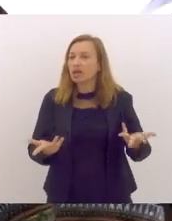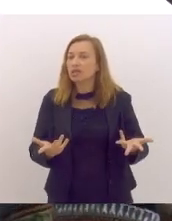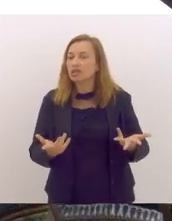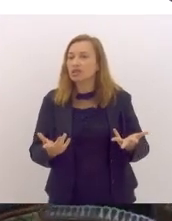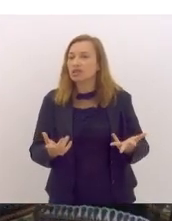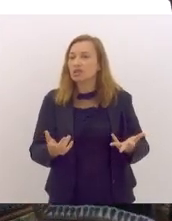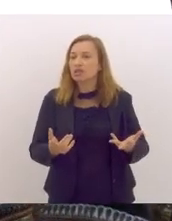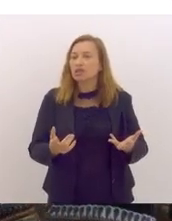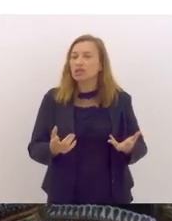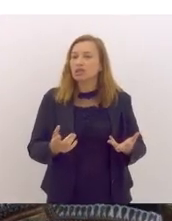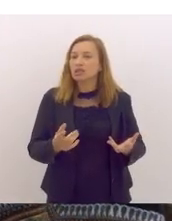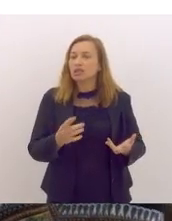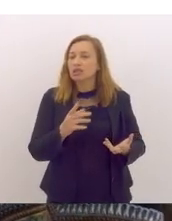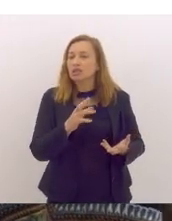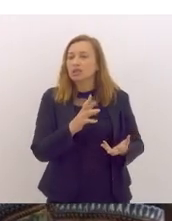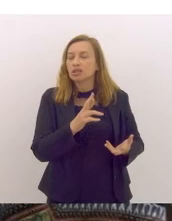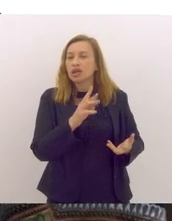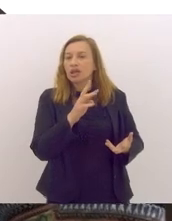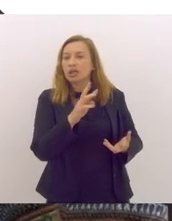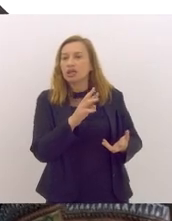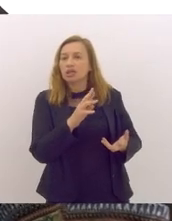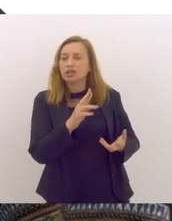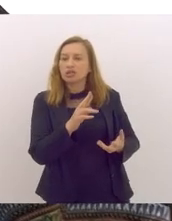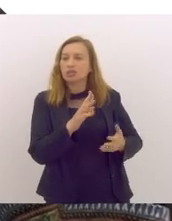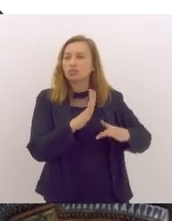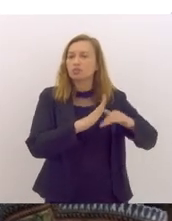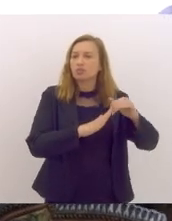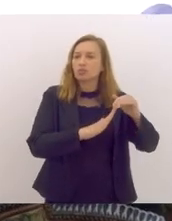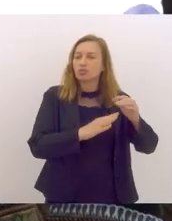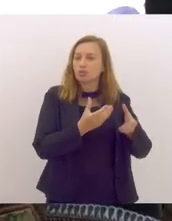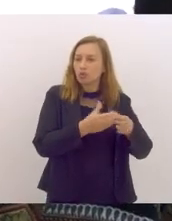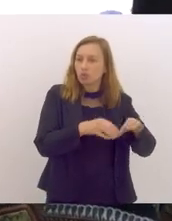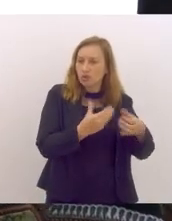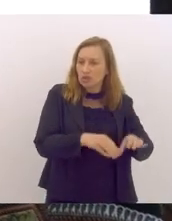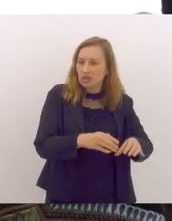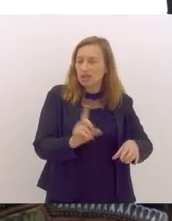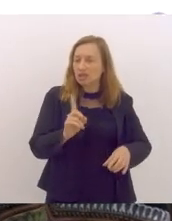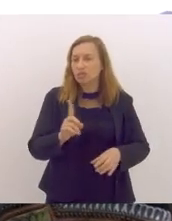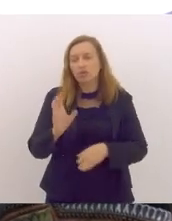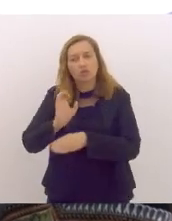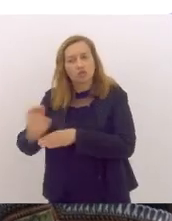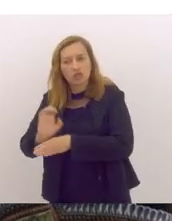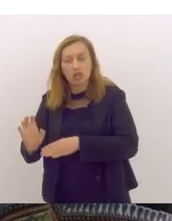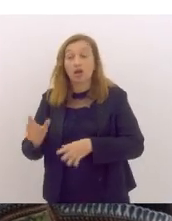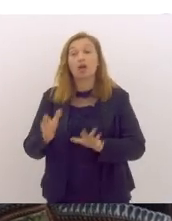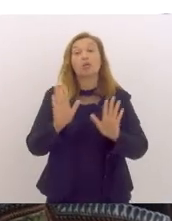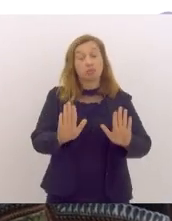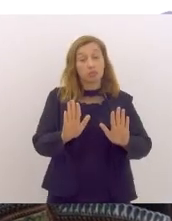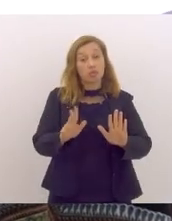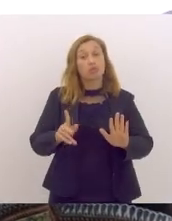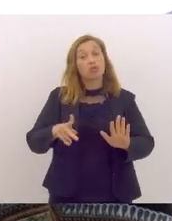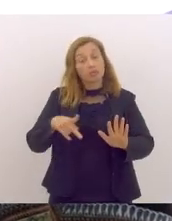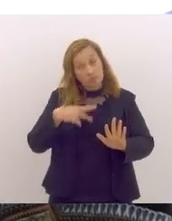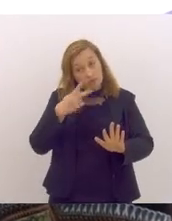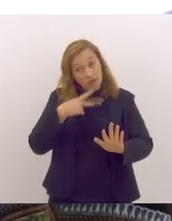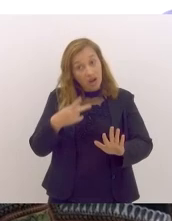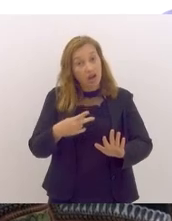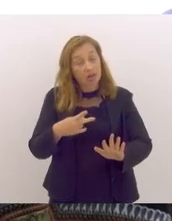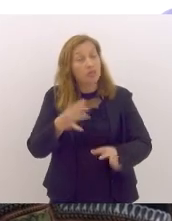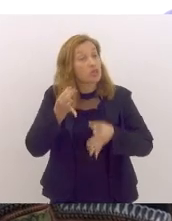de residentes, não somados com os estagiários, apenas de residentes. Mesmo assim, eu preciso dizer, para ser justo e honesto,